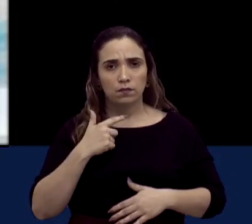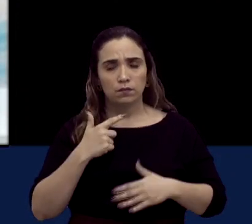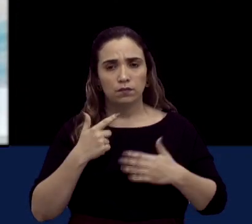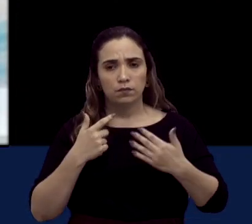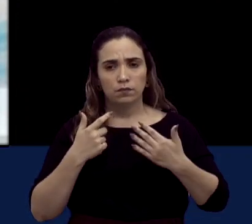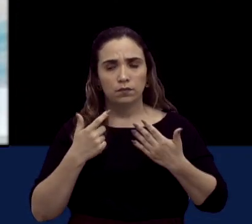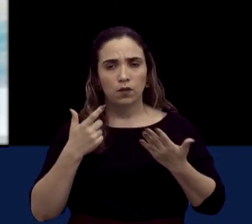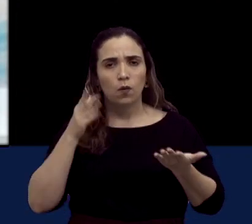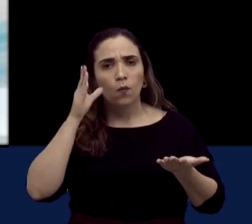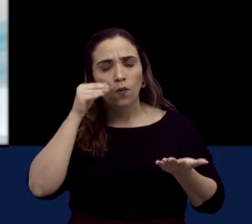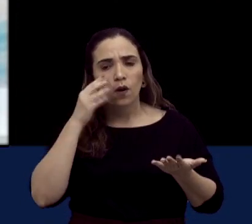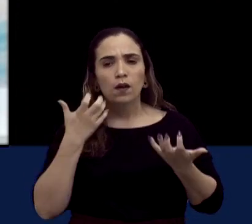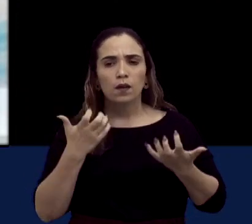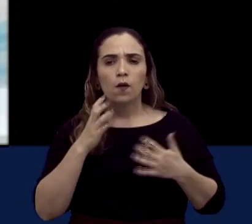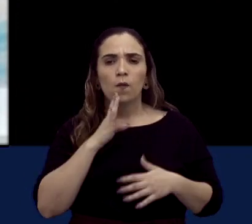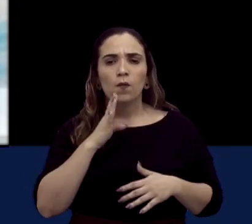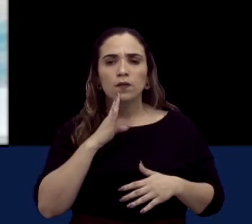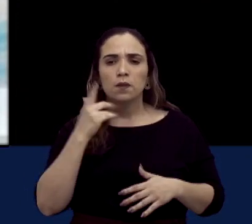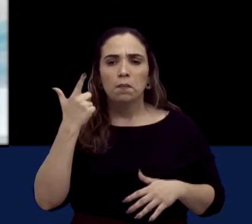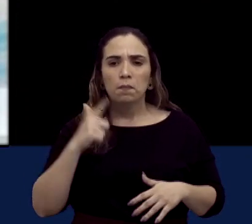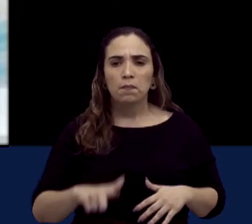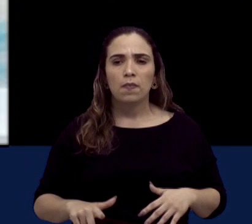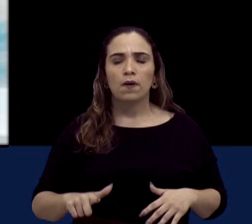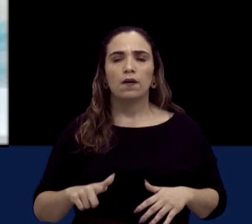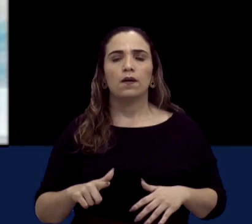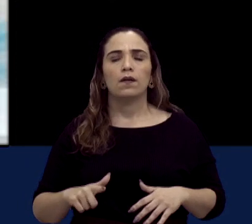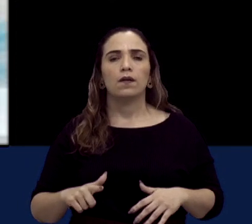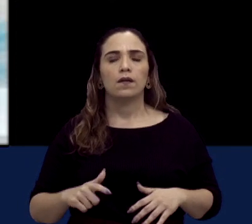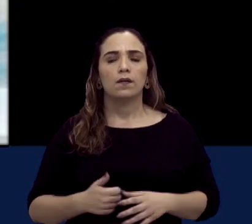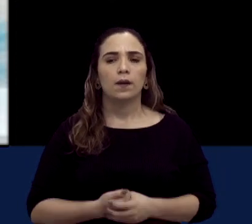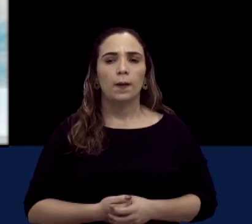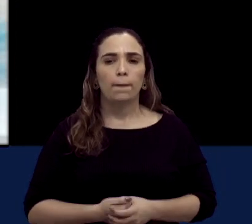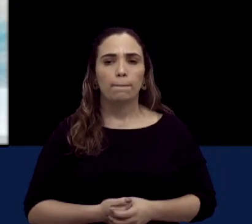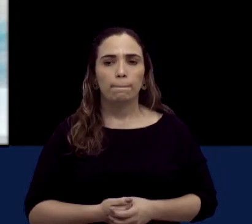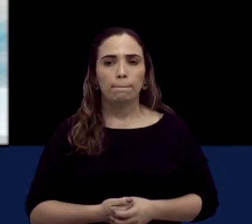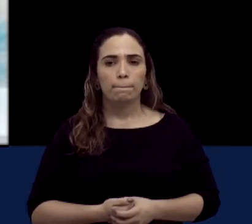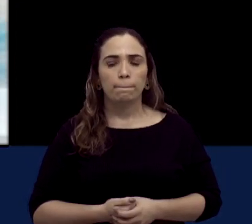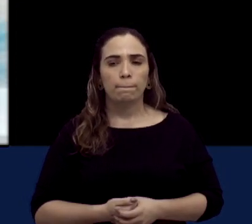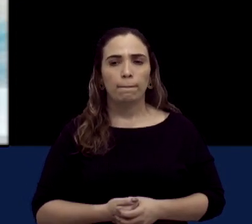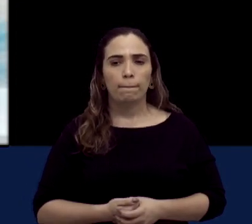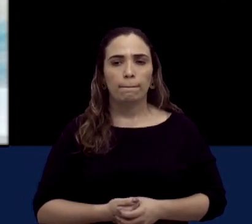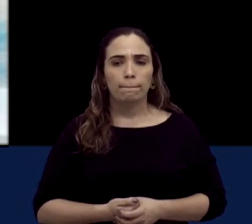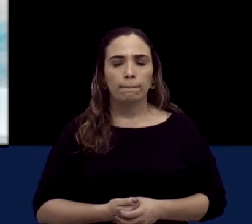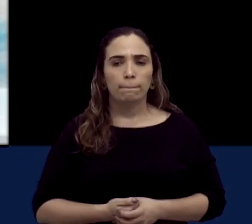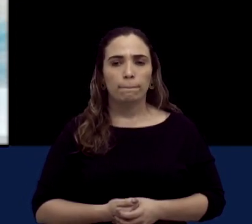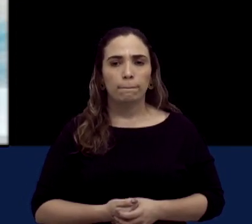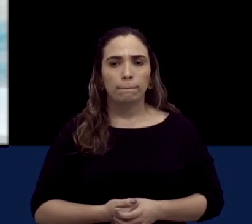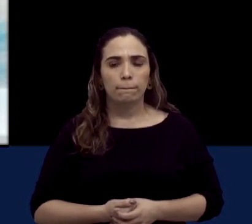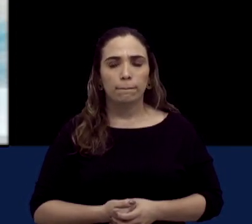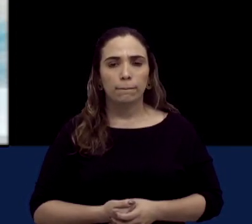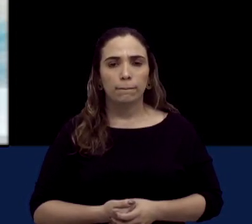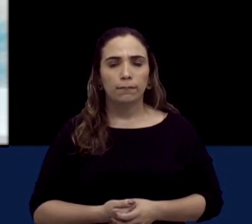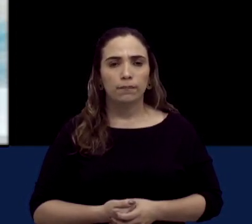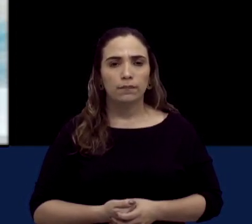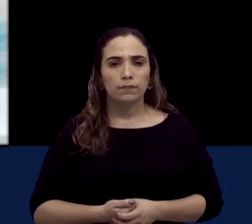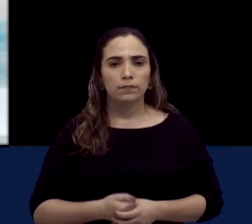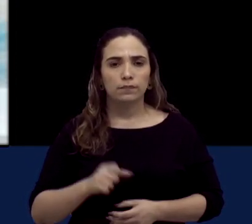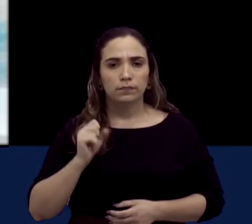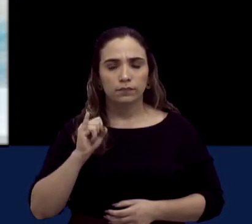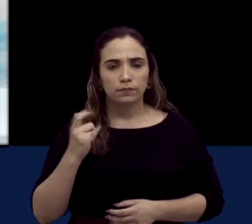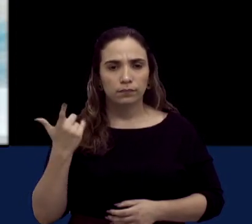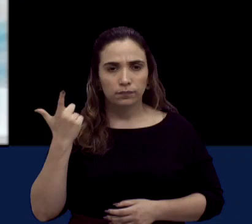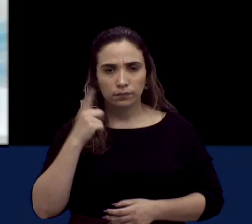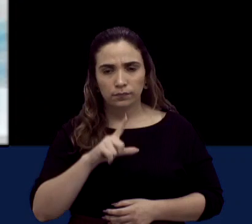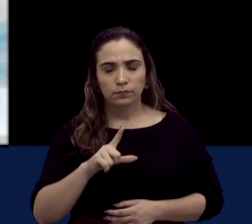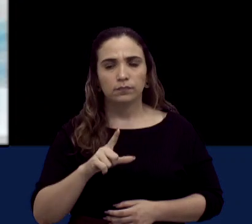tem curiosidade, muitas vezes, de saber se aquele processo ele chegou até o final, se deu certo,